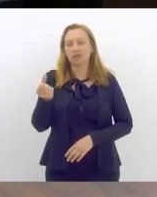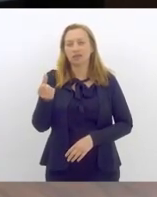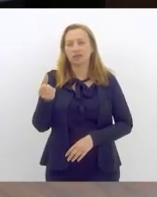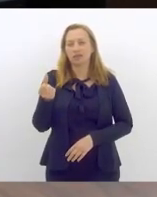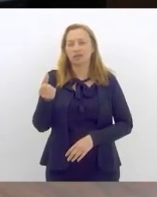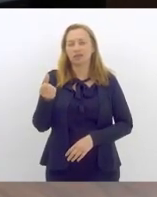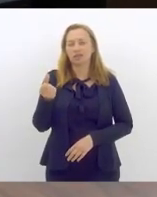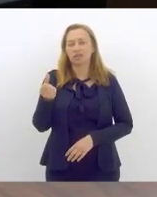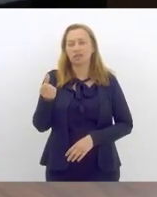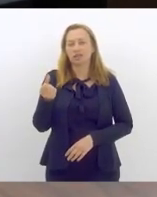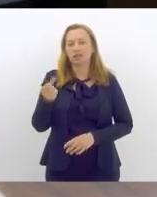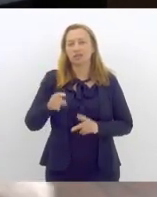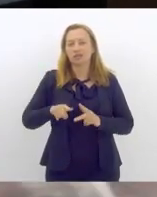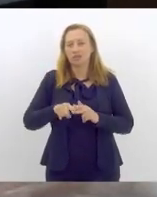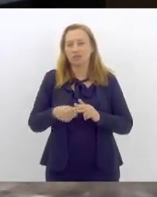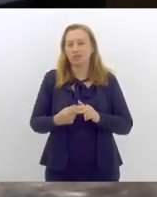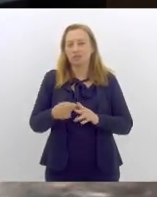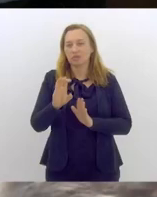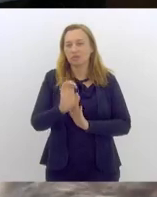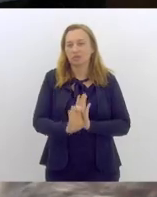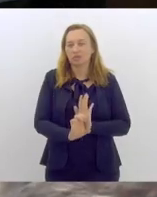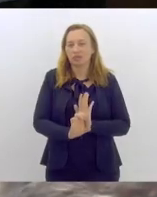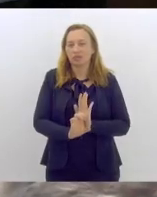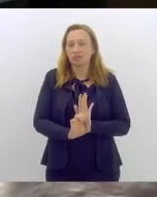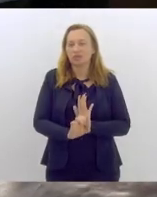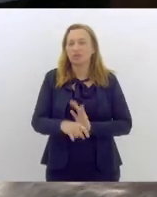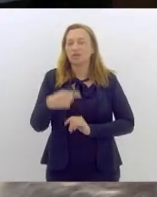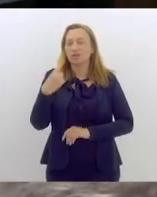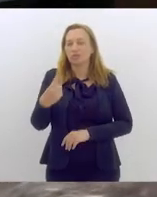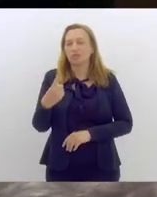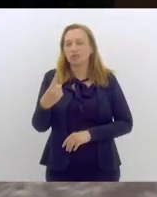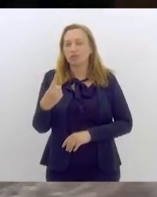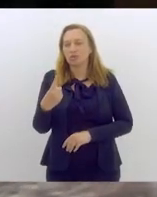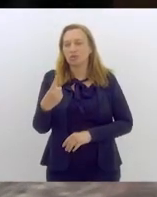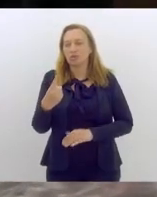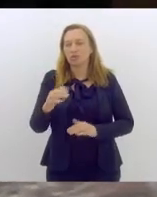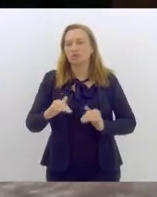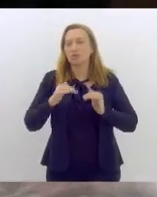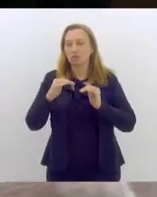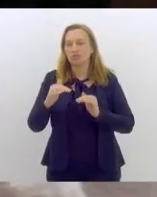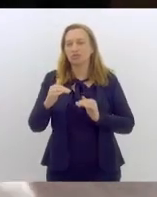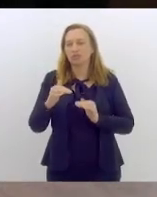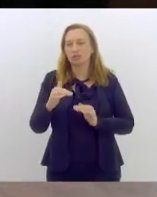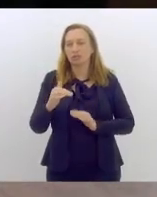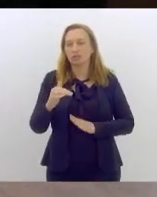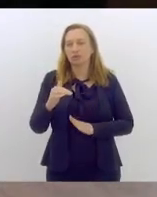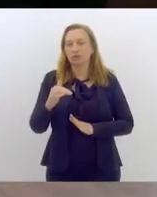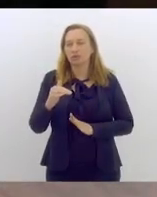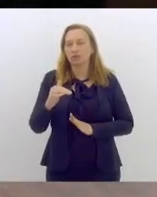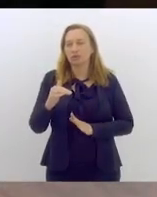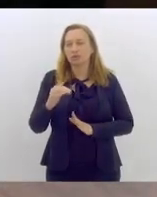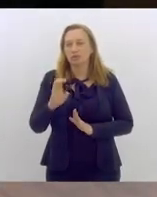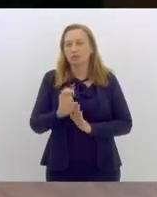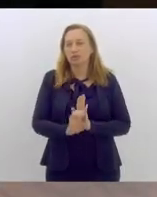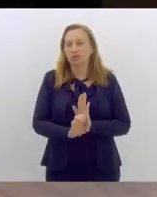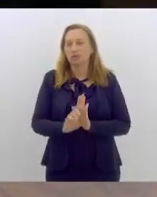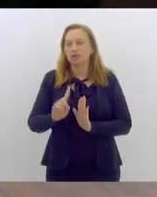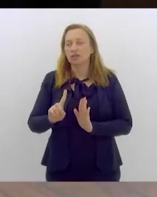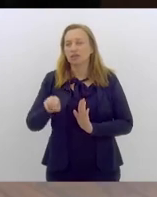6 emendas modificativas, uma emenda supressiva e uma